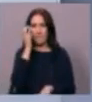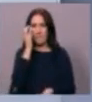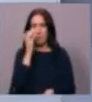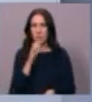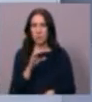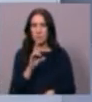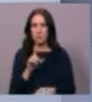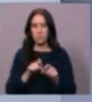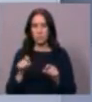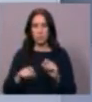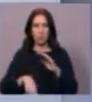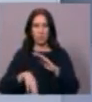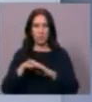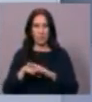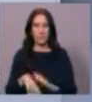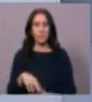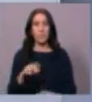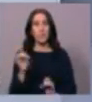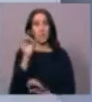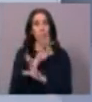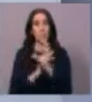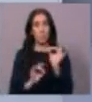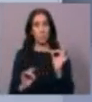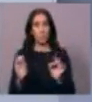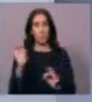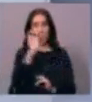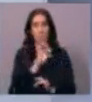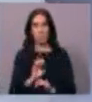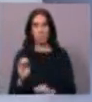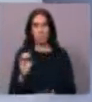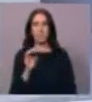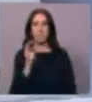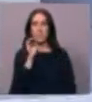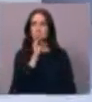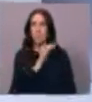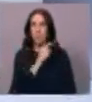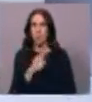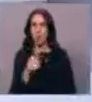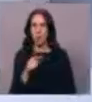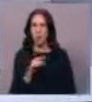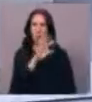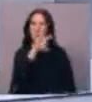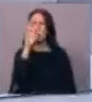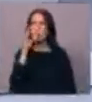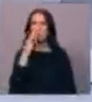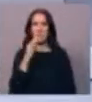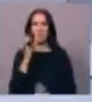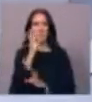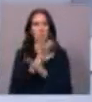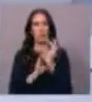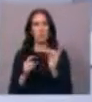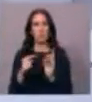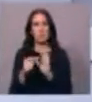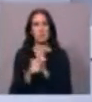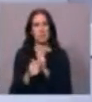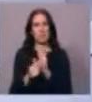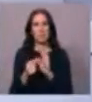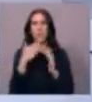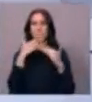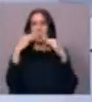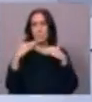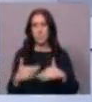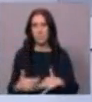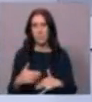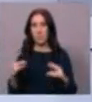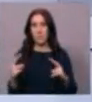6 metros. Para o continente europeu, temos uma vaga de frio, praticamente todos os países da Europa com temperaturas negativas, queda de neve,